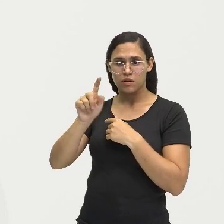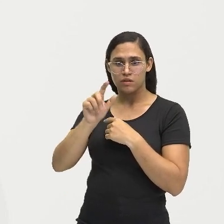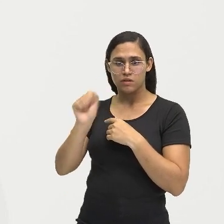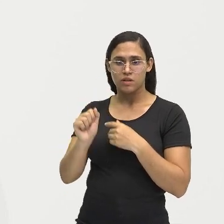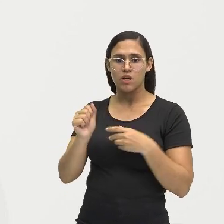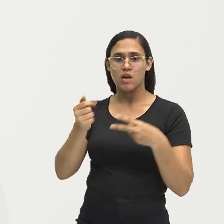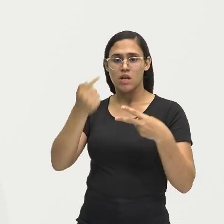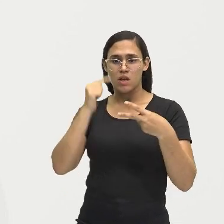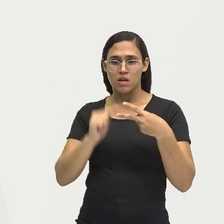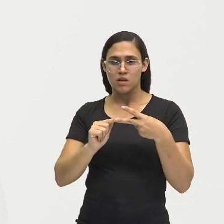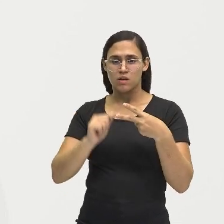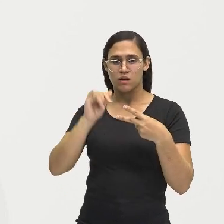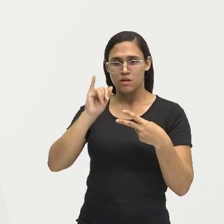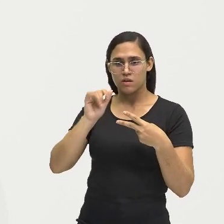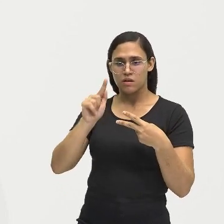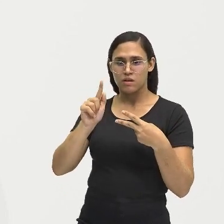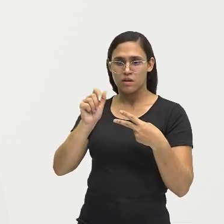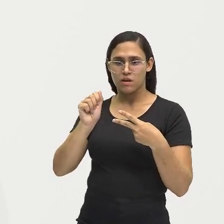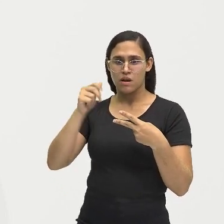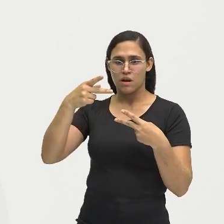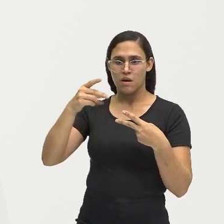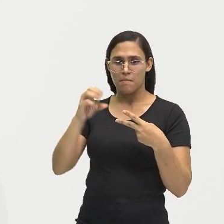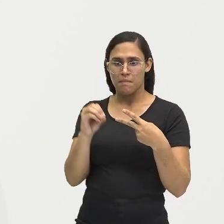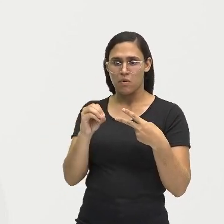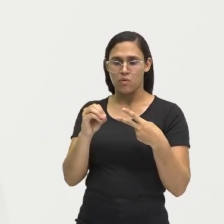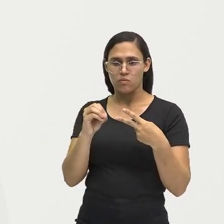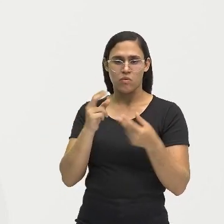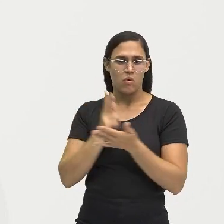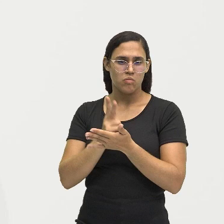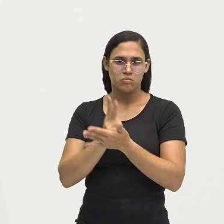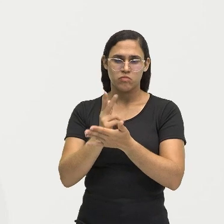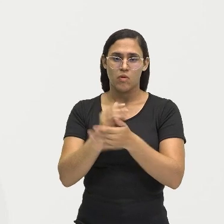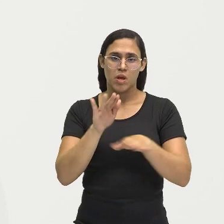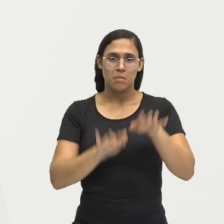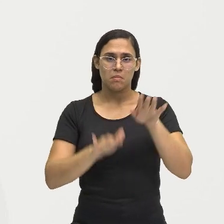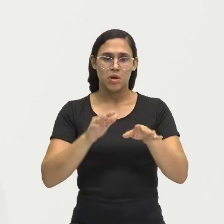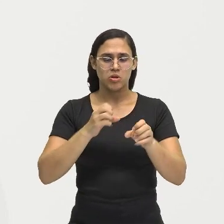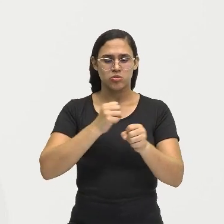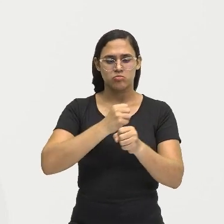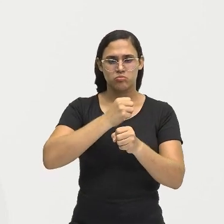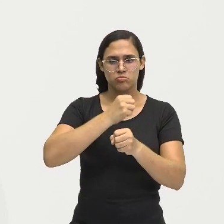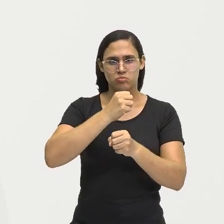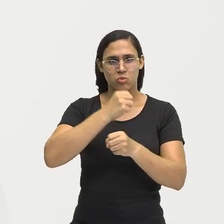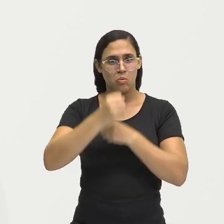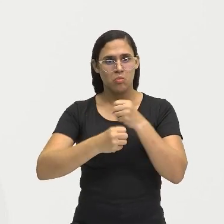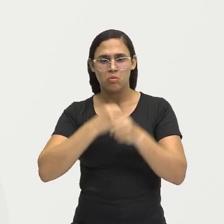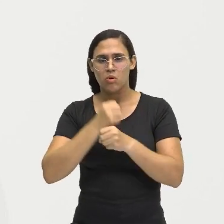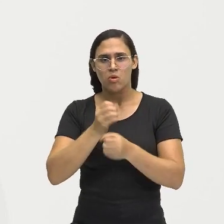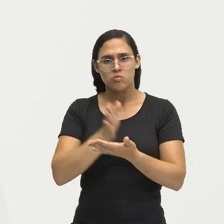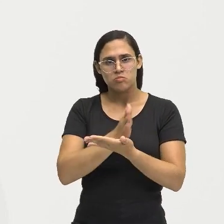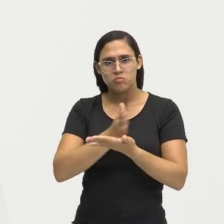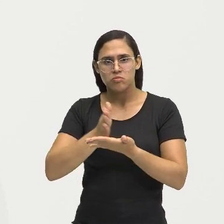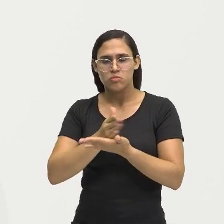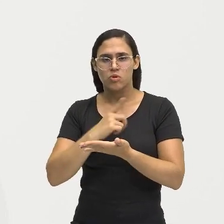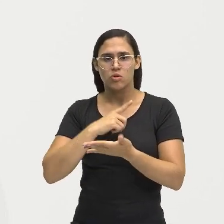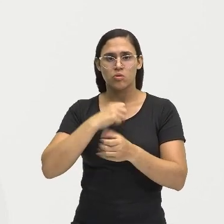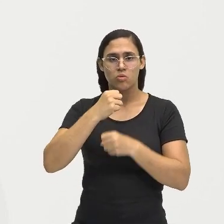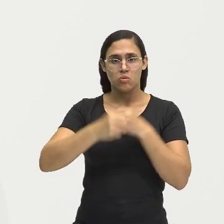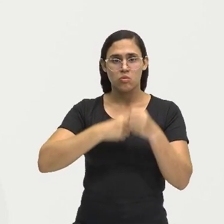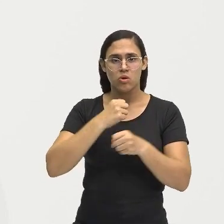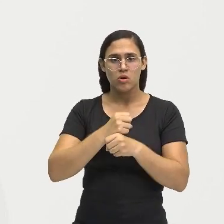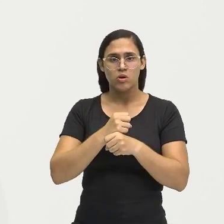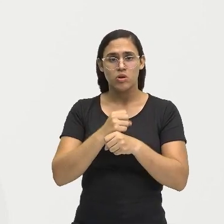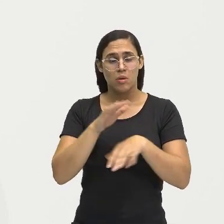igapó. Tá? Então, vai depender ali do período do ano que a gente encontrar essas florestas. Então, ora elas vão estar ali,